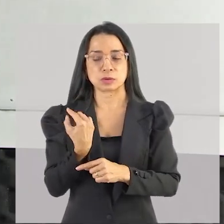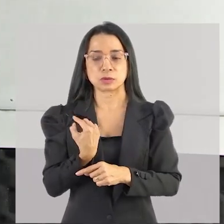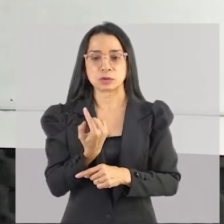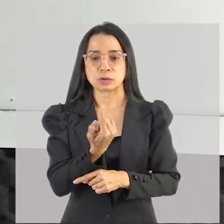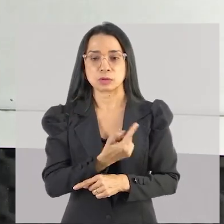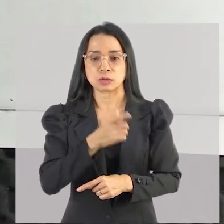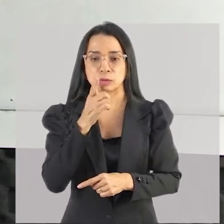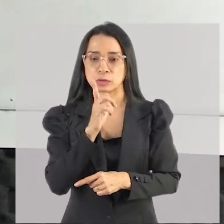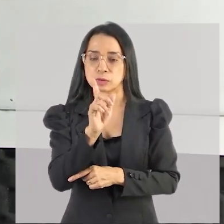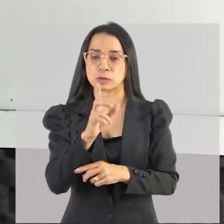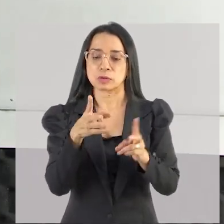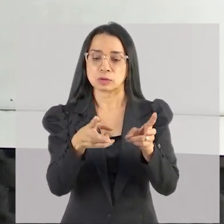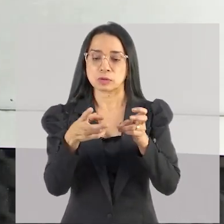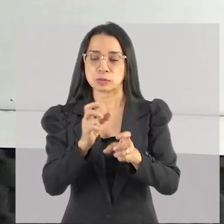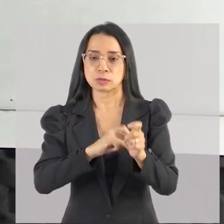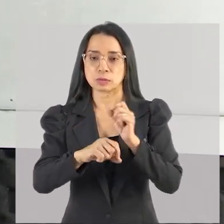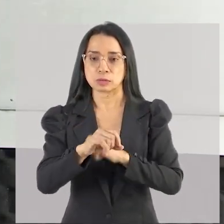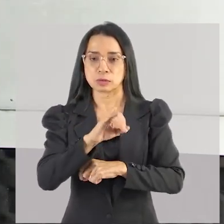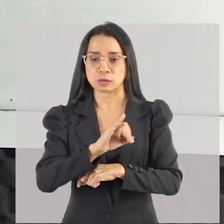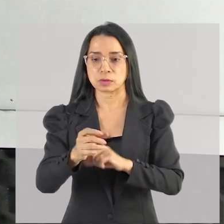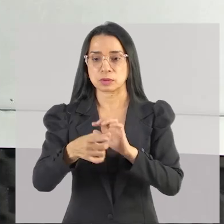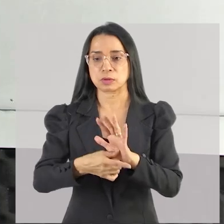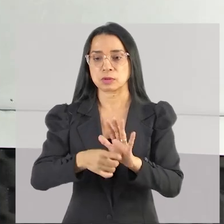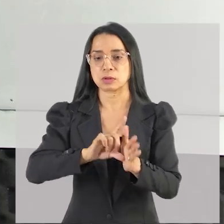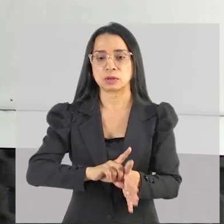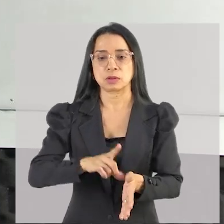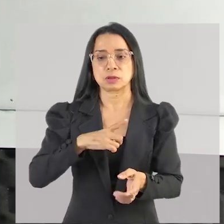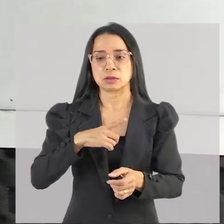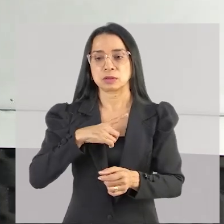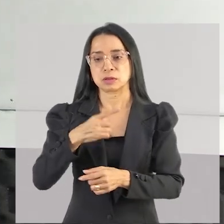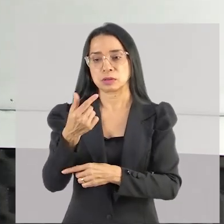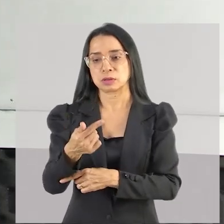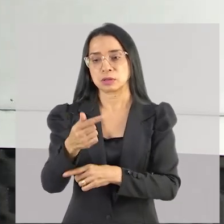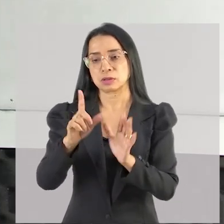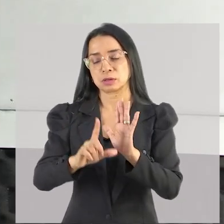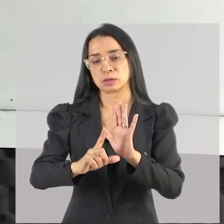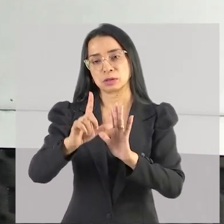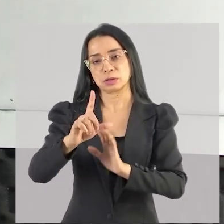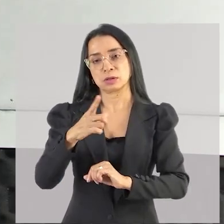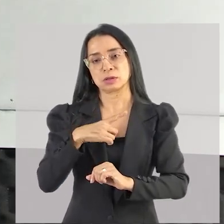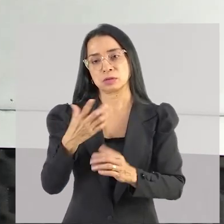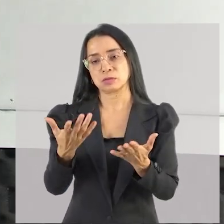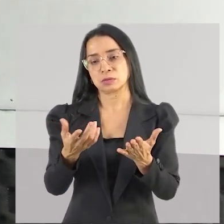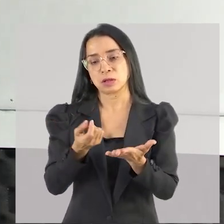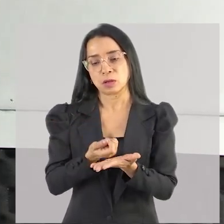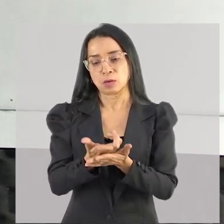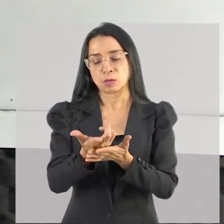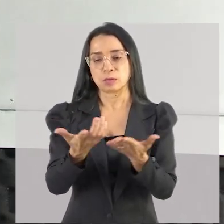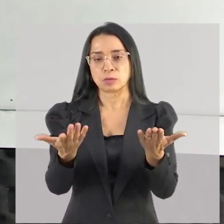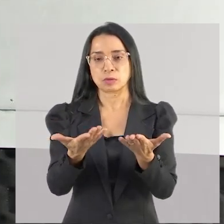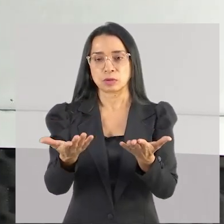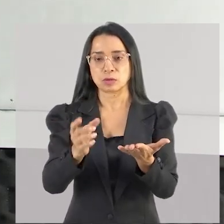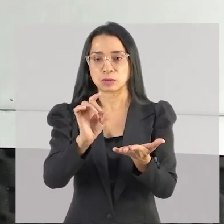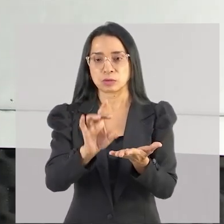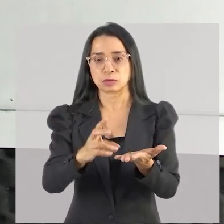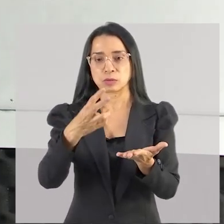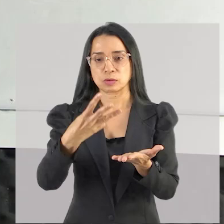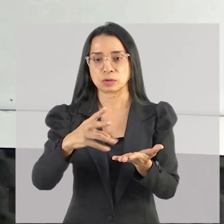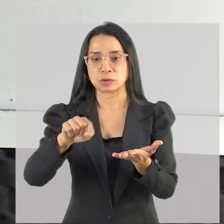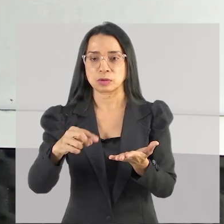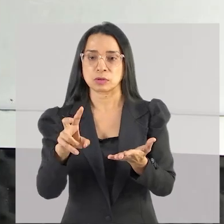consegue obter aqui? Observar. É que se antes eu tinha 7 litros e eu estou comprando agora